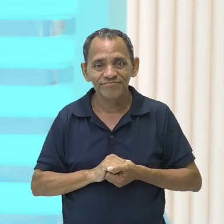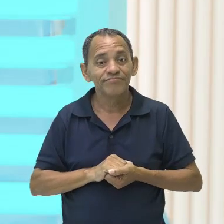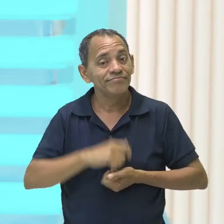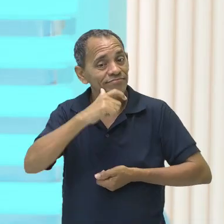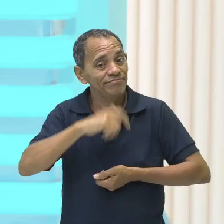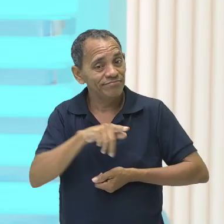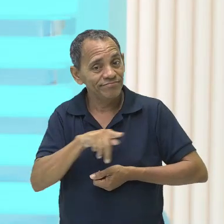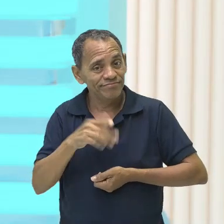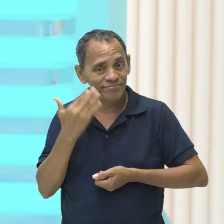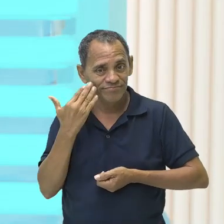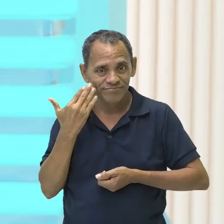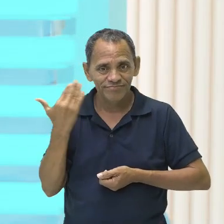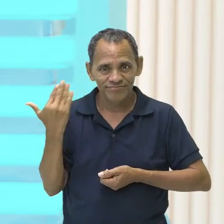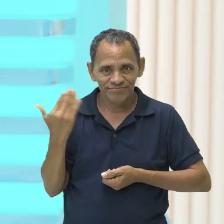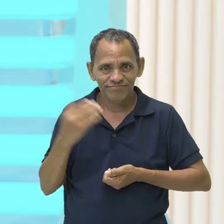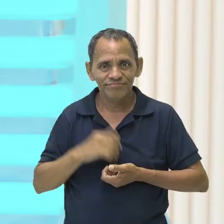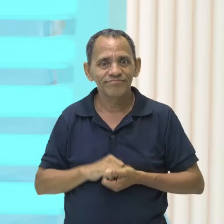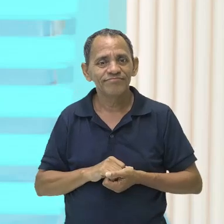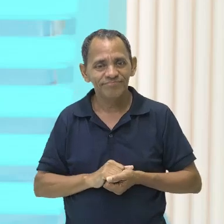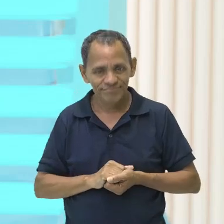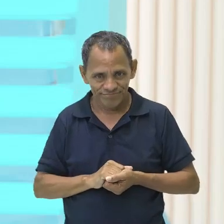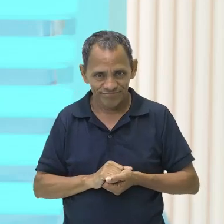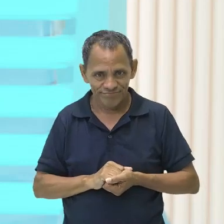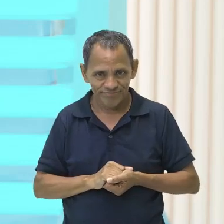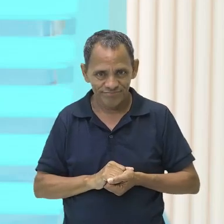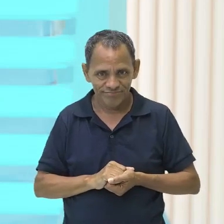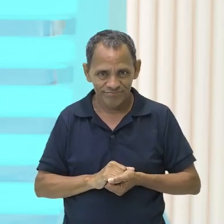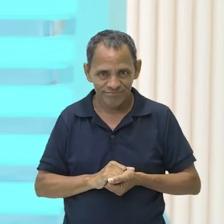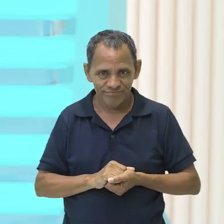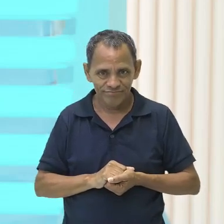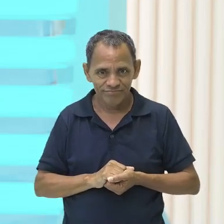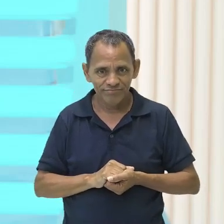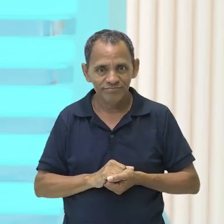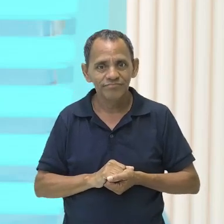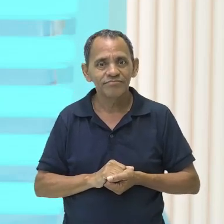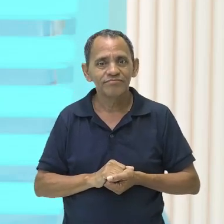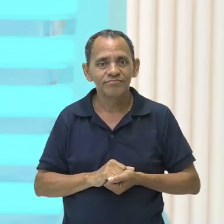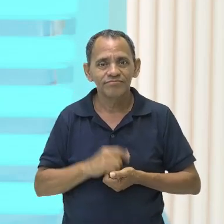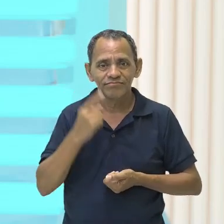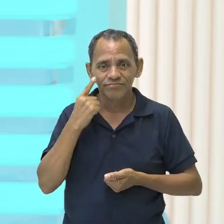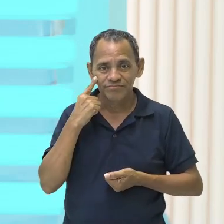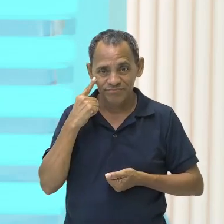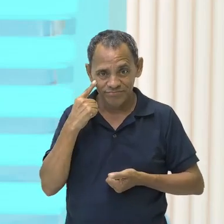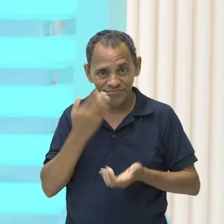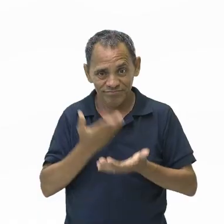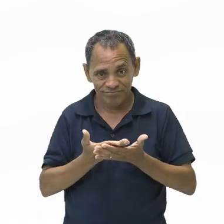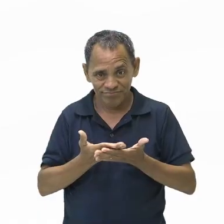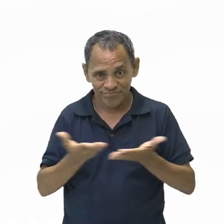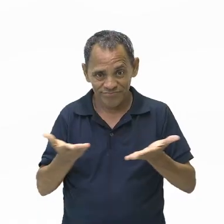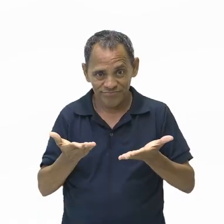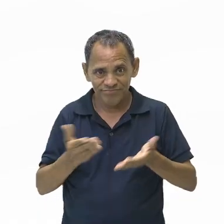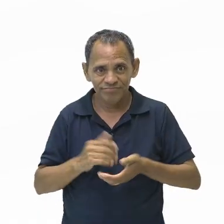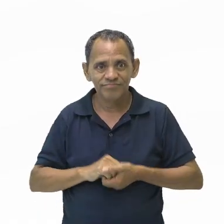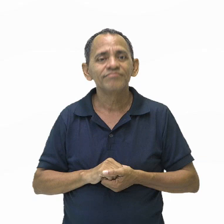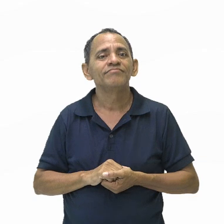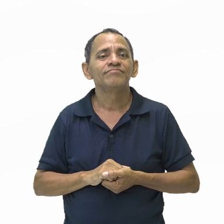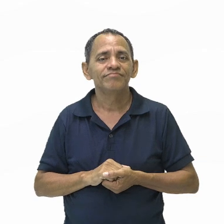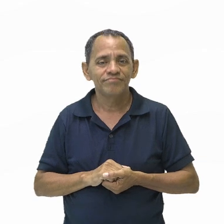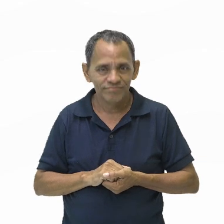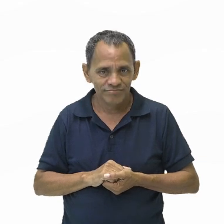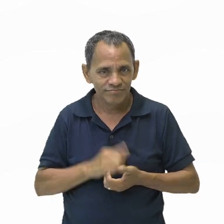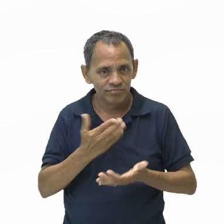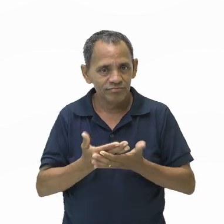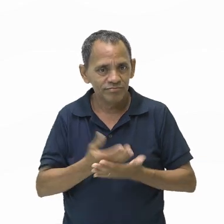a professora Vanessa Mafra. Vamos verificar a nossa aula? Aula